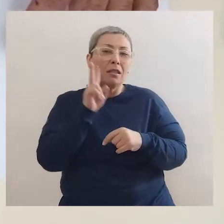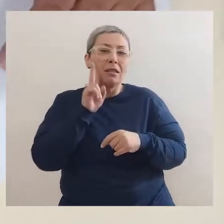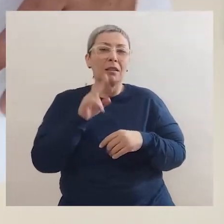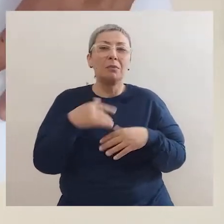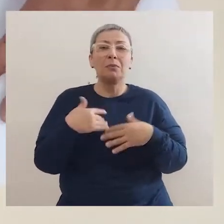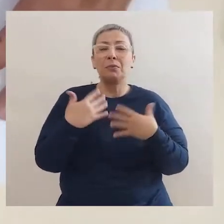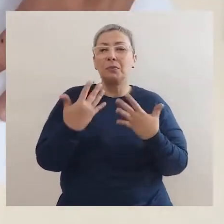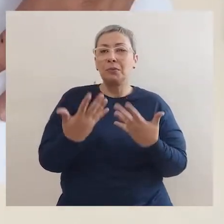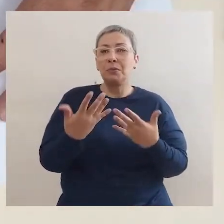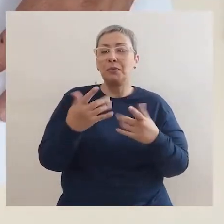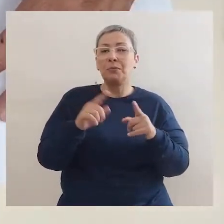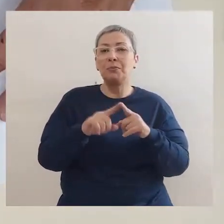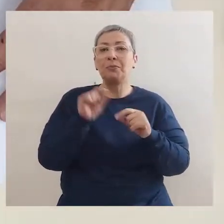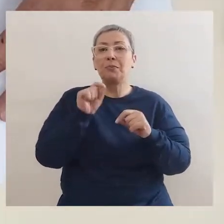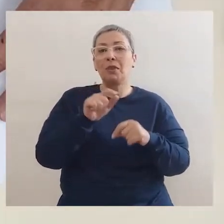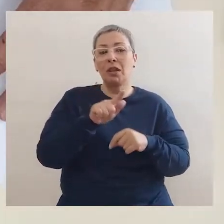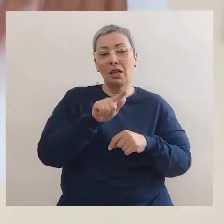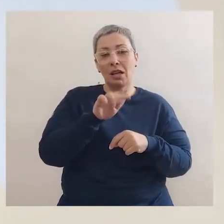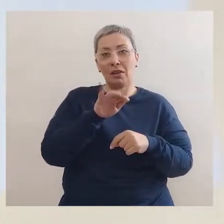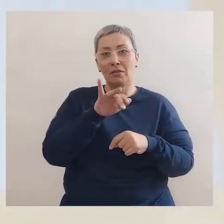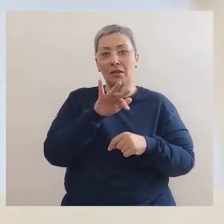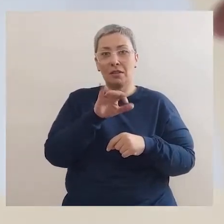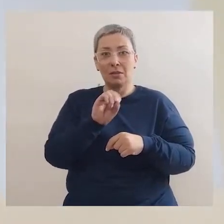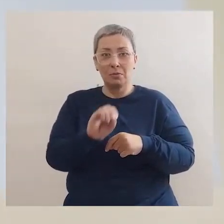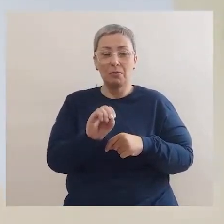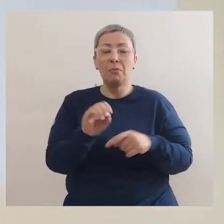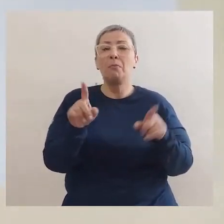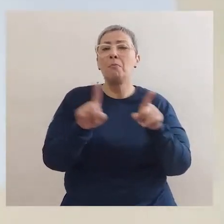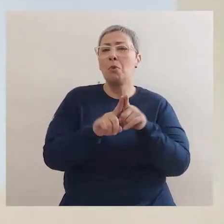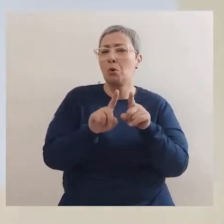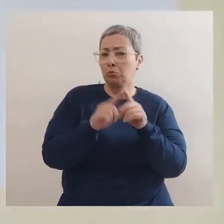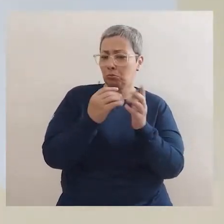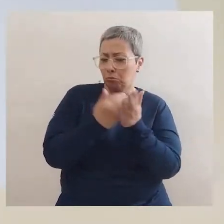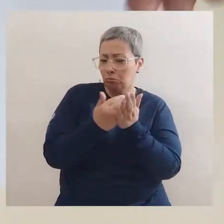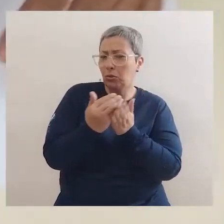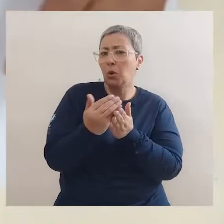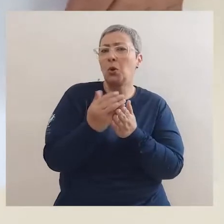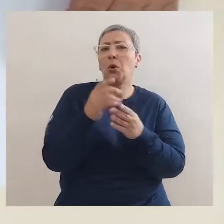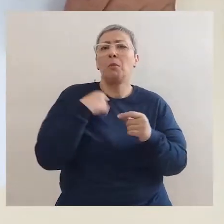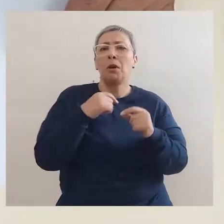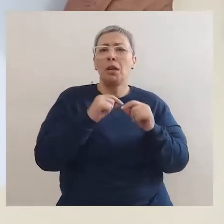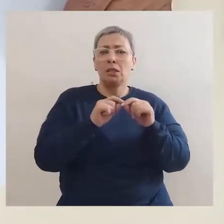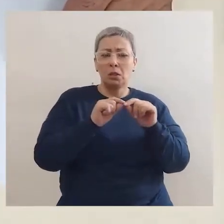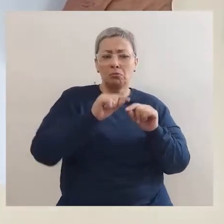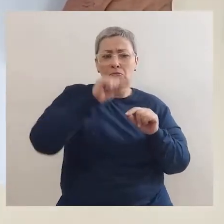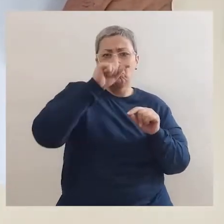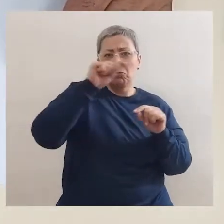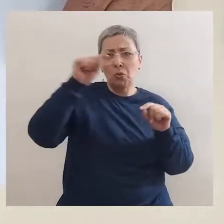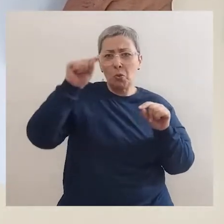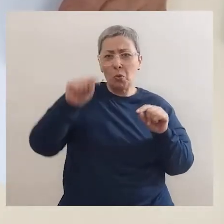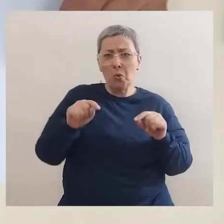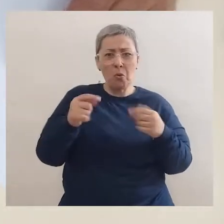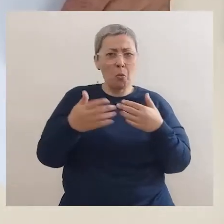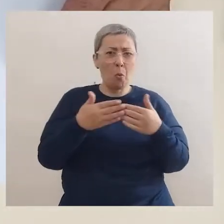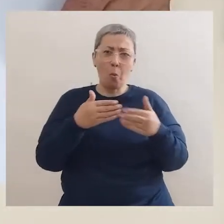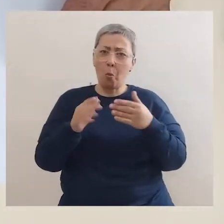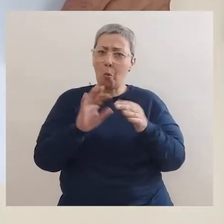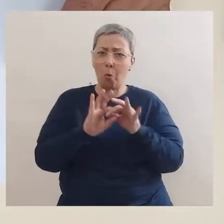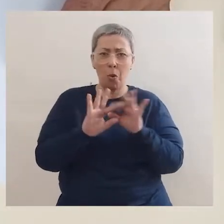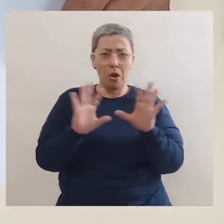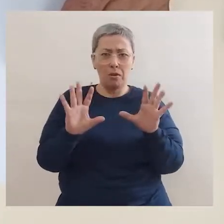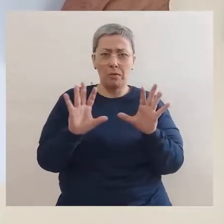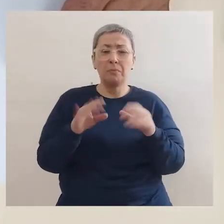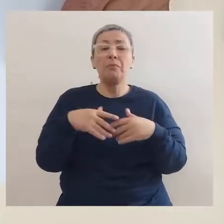qualquer, né? E aí o que eu quero fazer? Eu quero me remeter aí a essa cultura indígena.